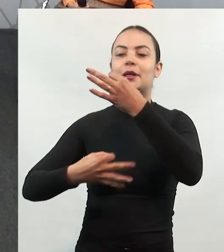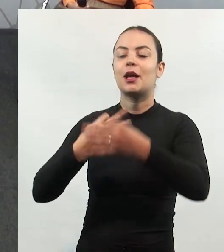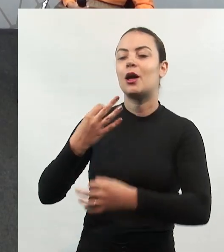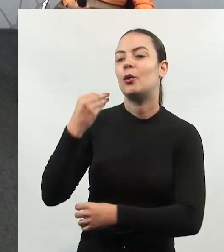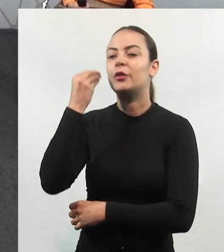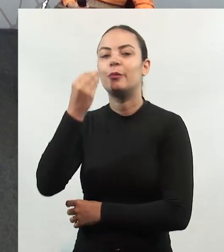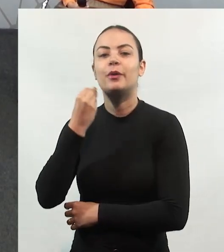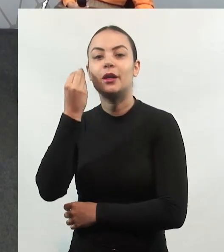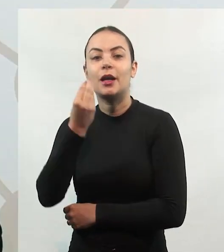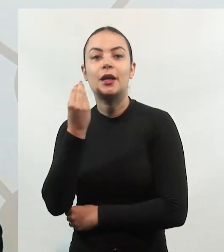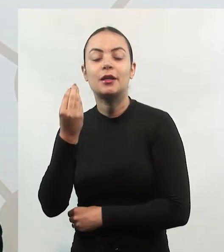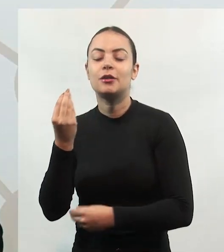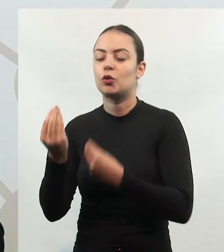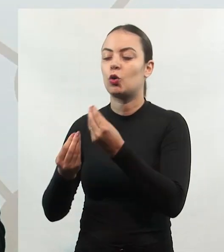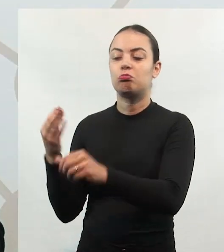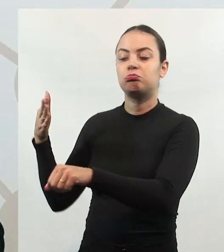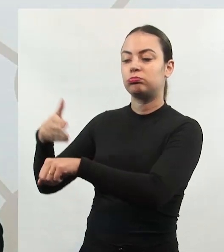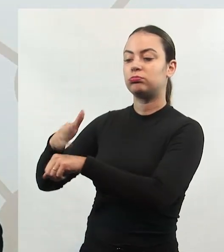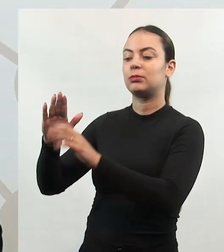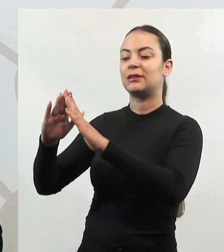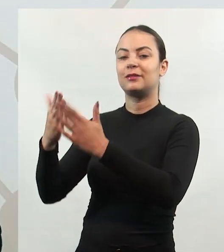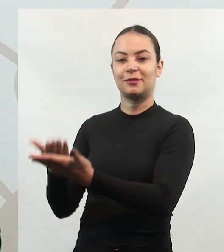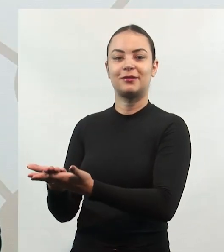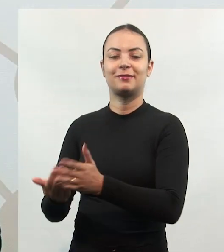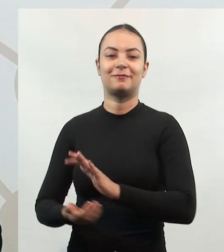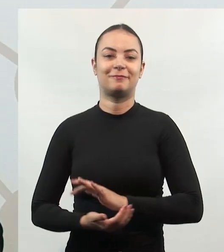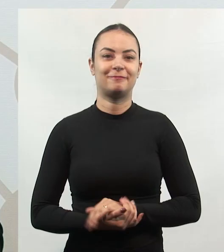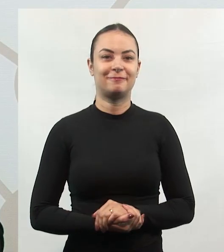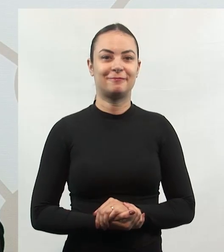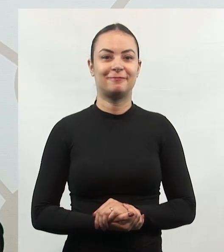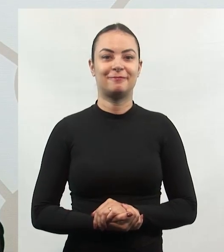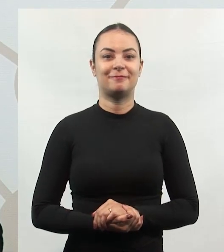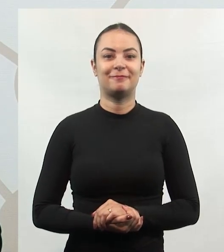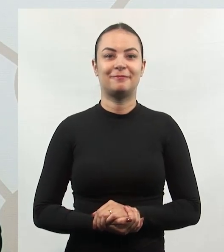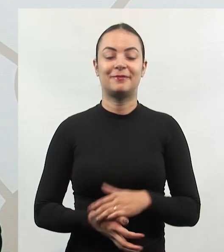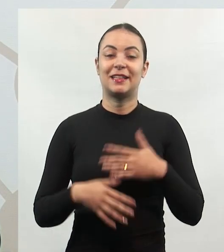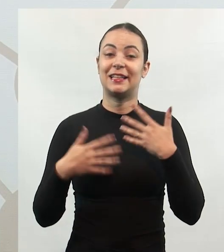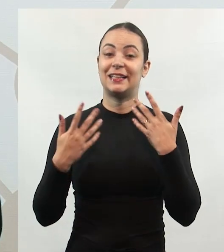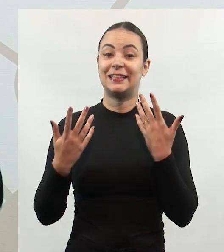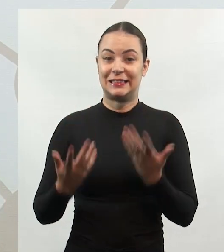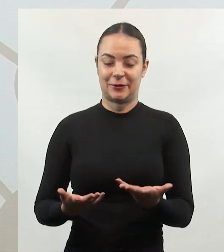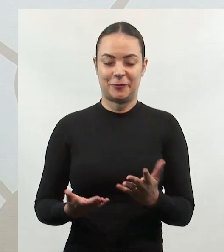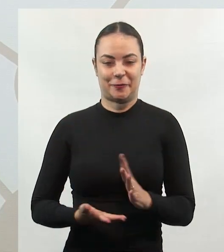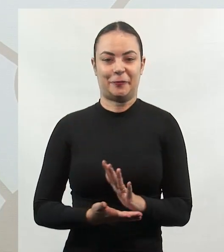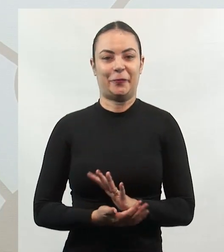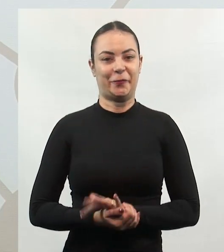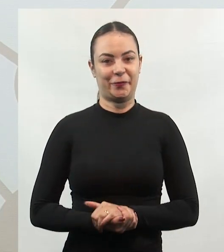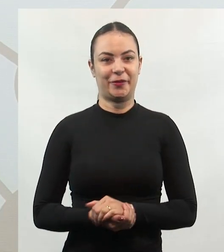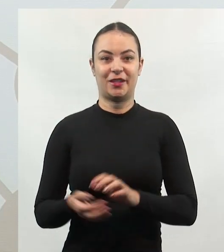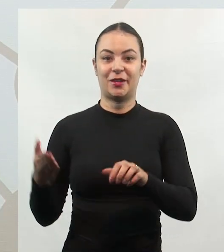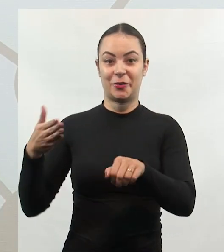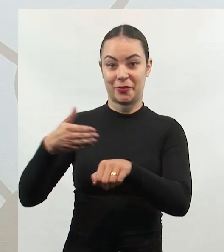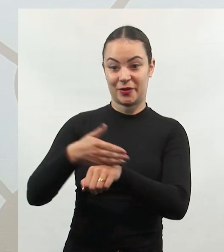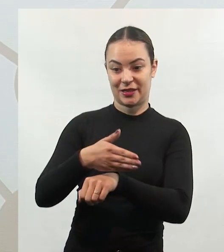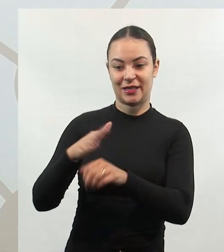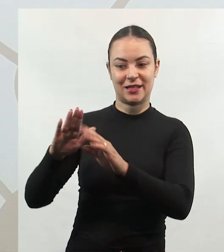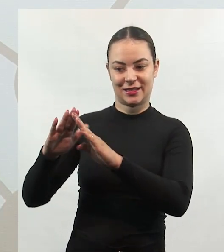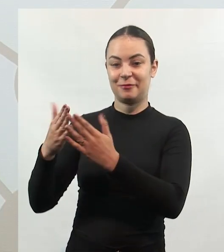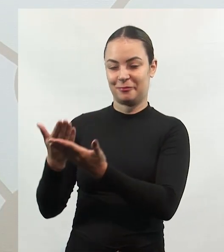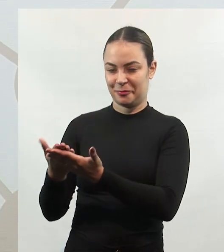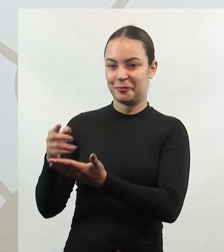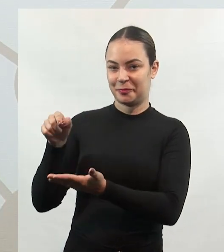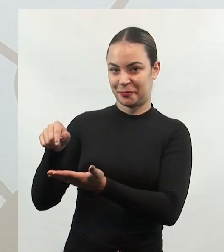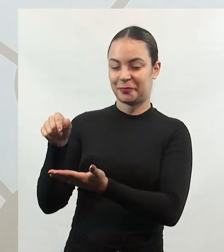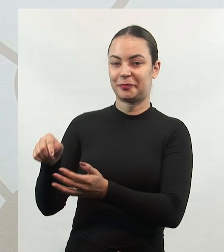Então, Eline, eu entrei no Carmela Dutra no ano de 94. Então, imagina, eu tinha só 14 anos, né?